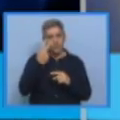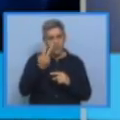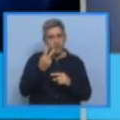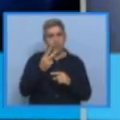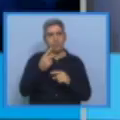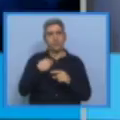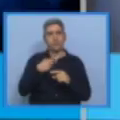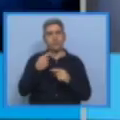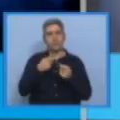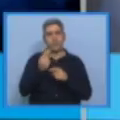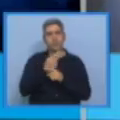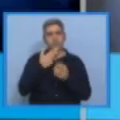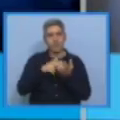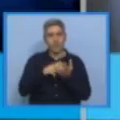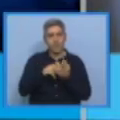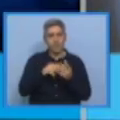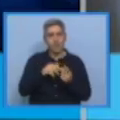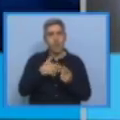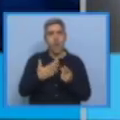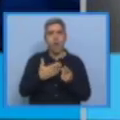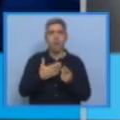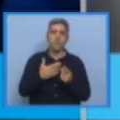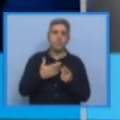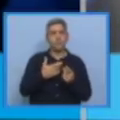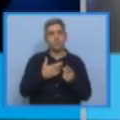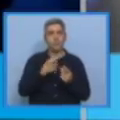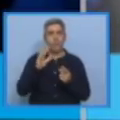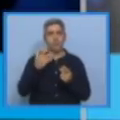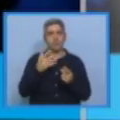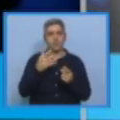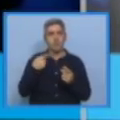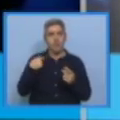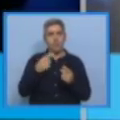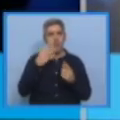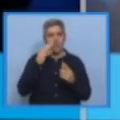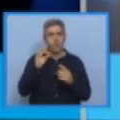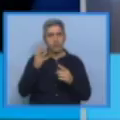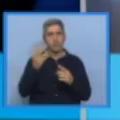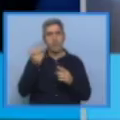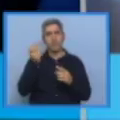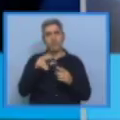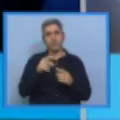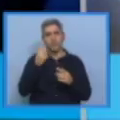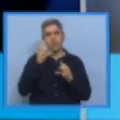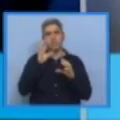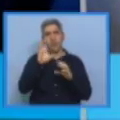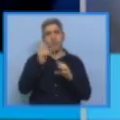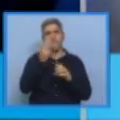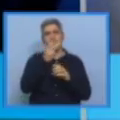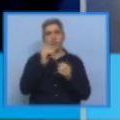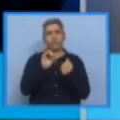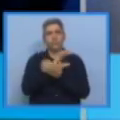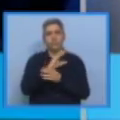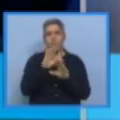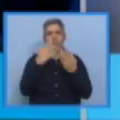lá estávamos nós a vender aquilo como verdade. Não é? Agora, e isso acontece no nosso cotidiano, aparece uma imagem, uma frase, uma